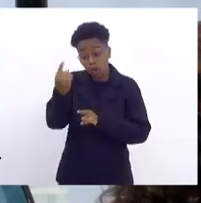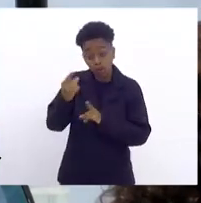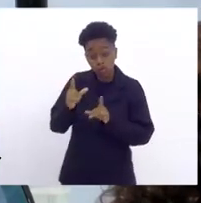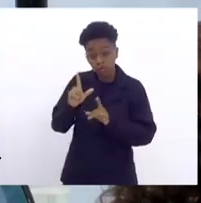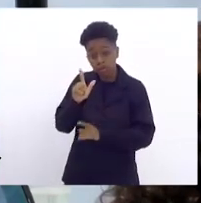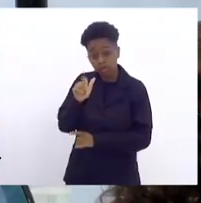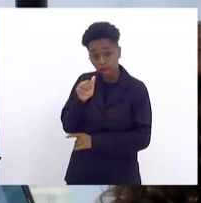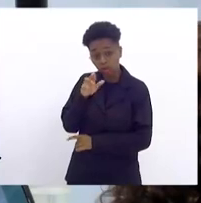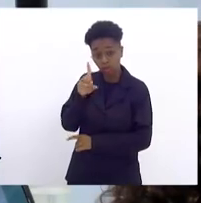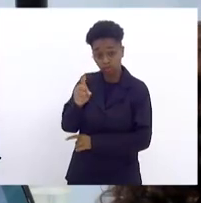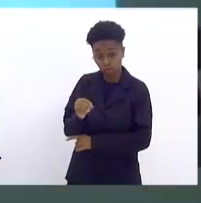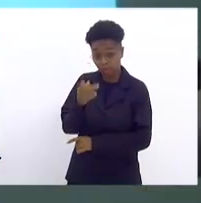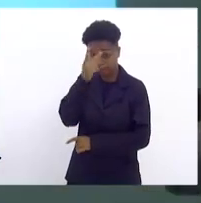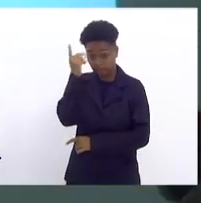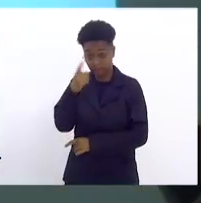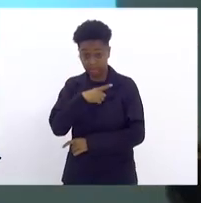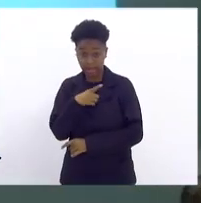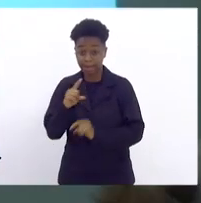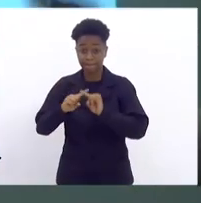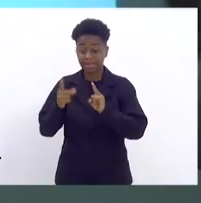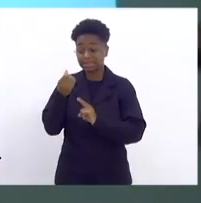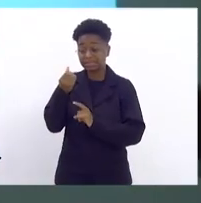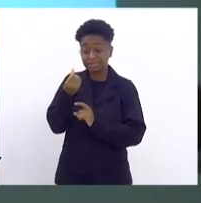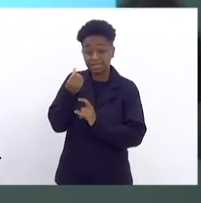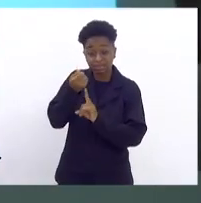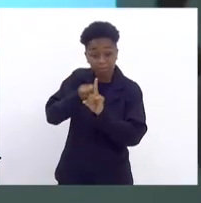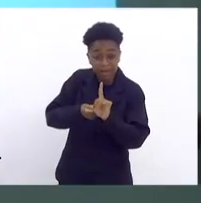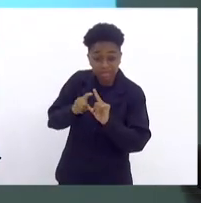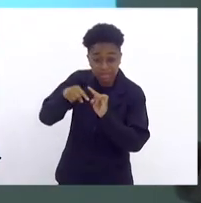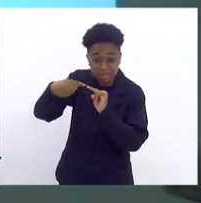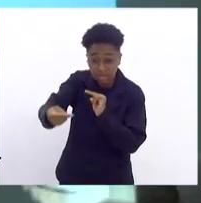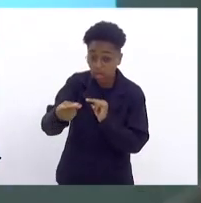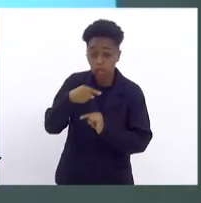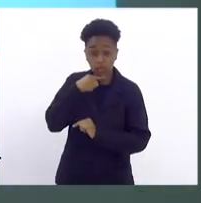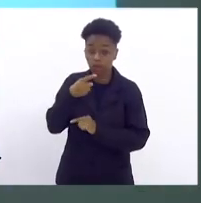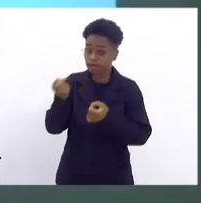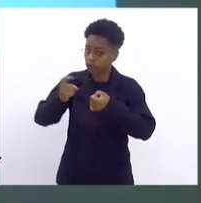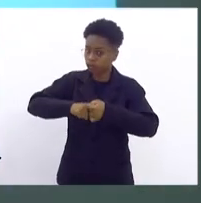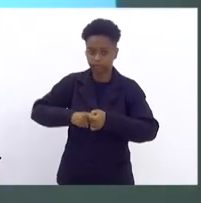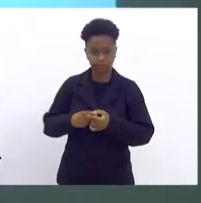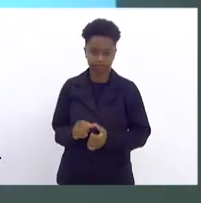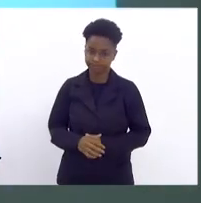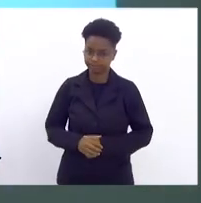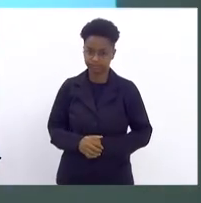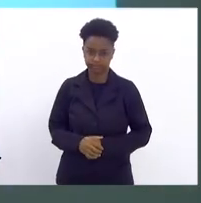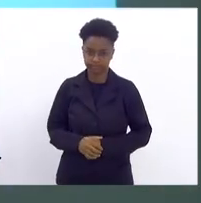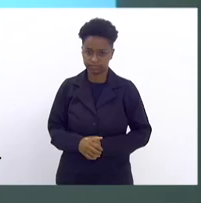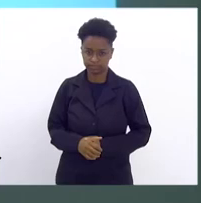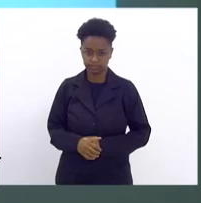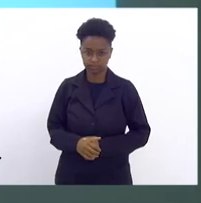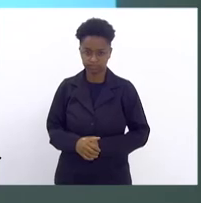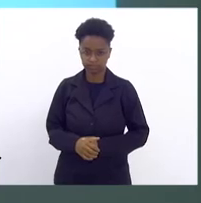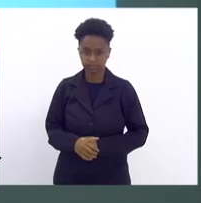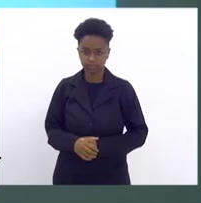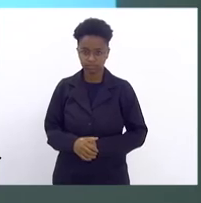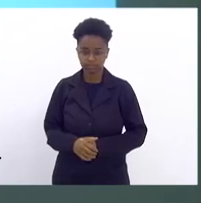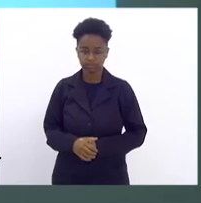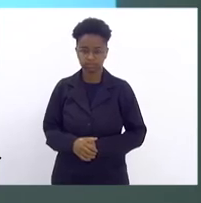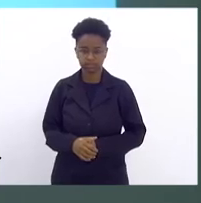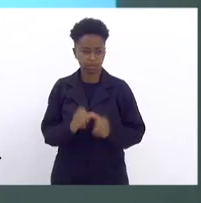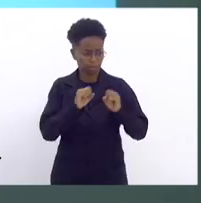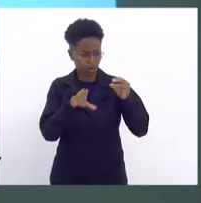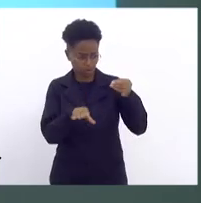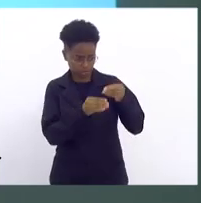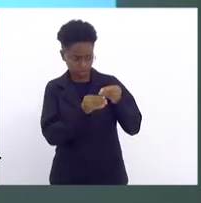que essa pessoa tem e ela não vai conseguir da que é seis meses voltar e ter fazer uma porta